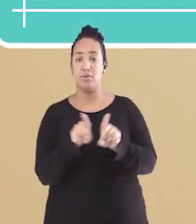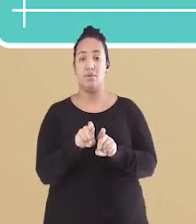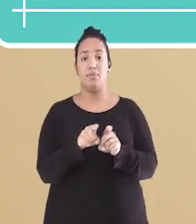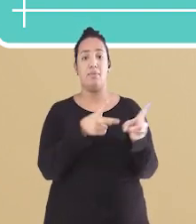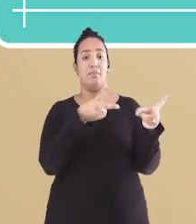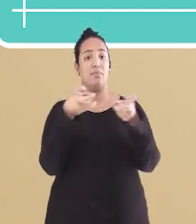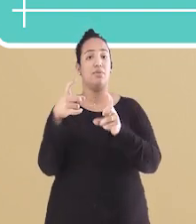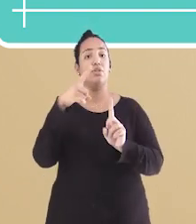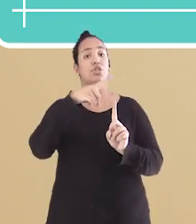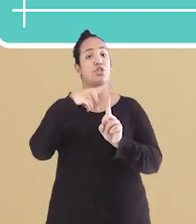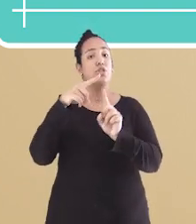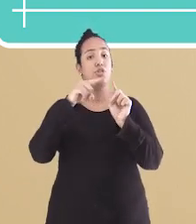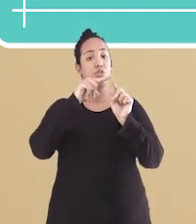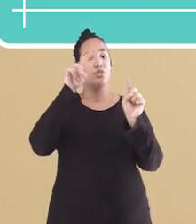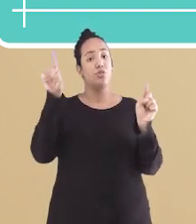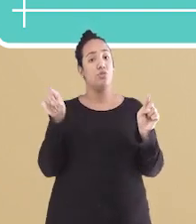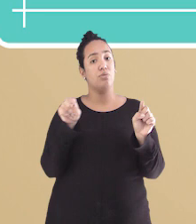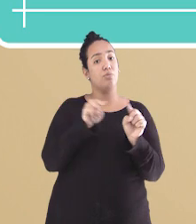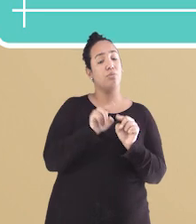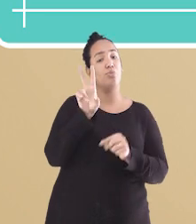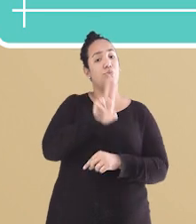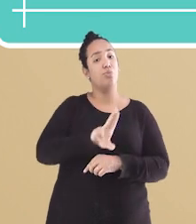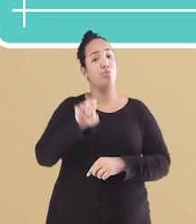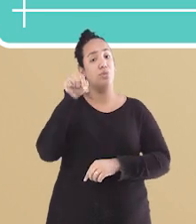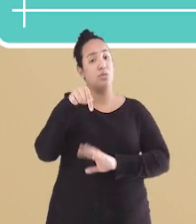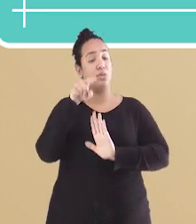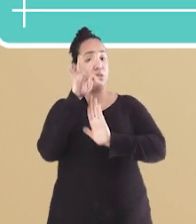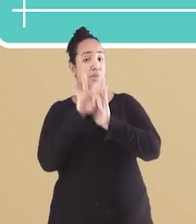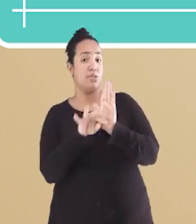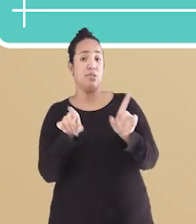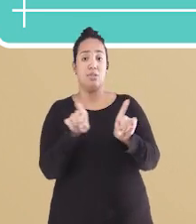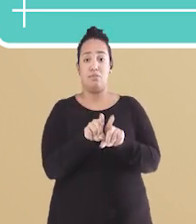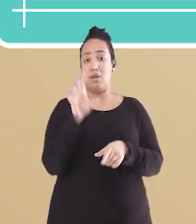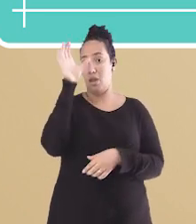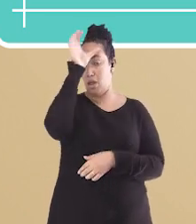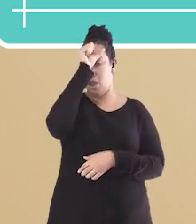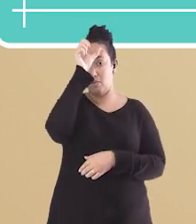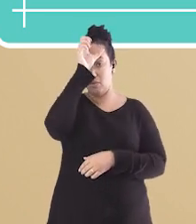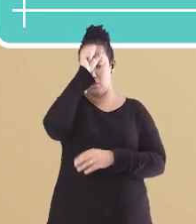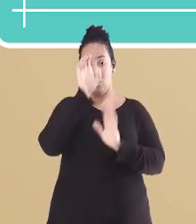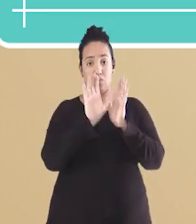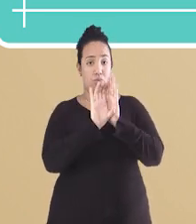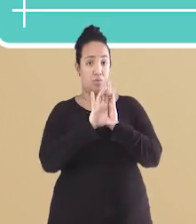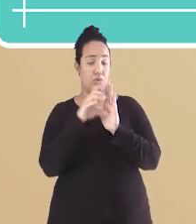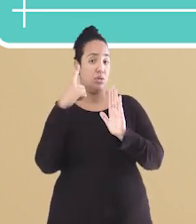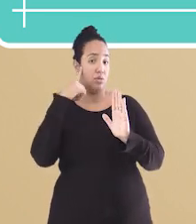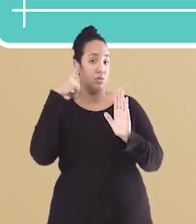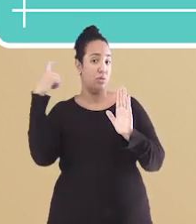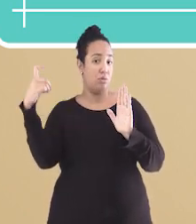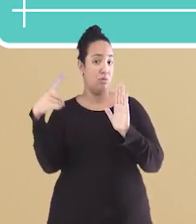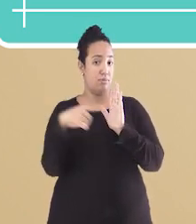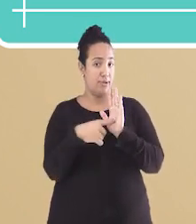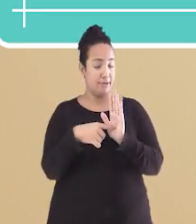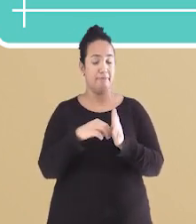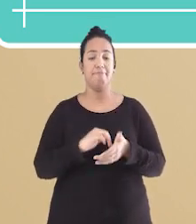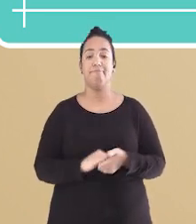os tipos de balões presentes nestes textos e aprender o conceito de